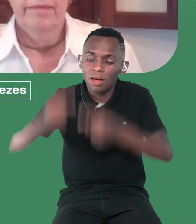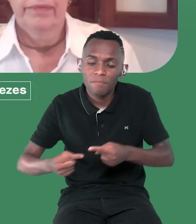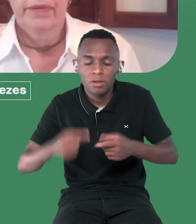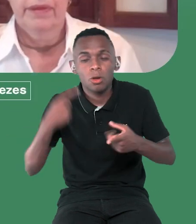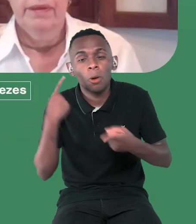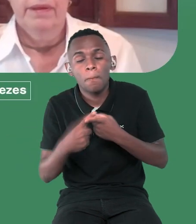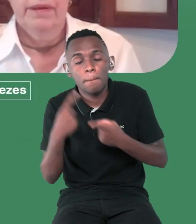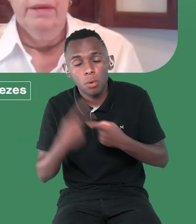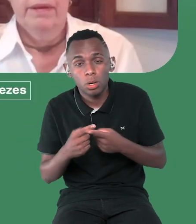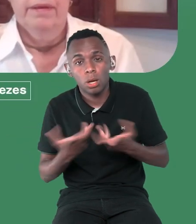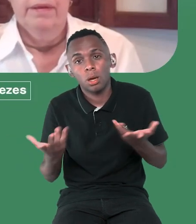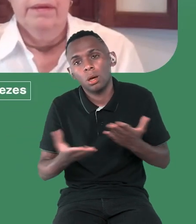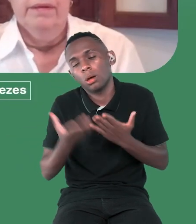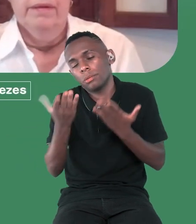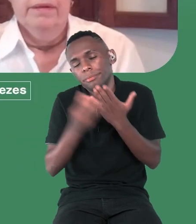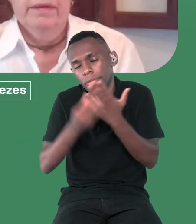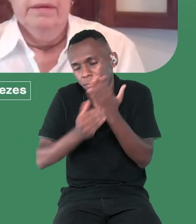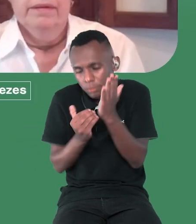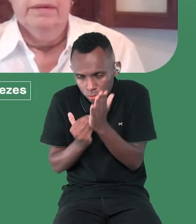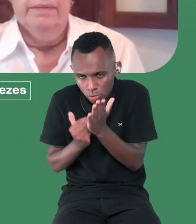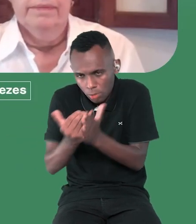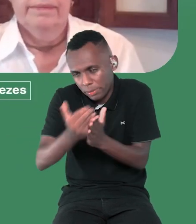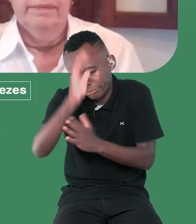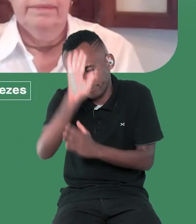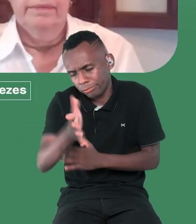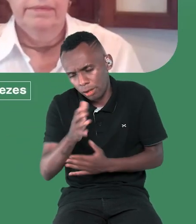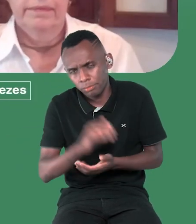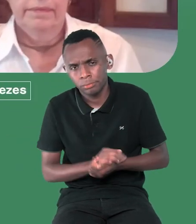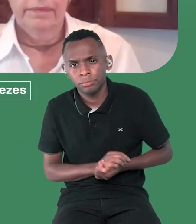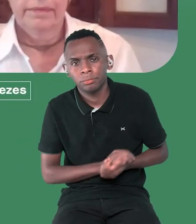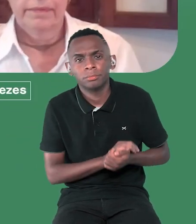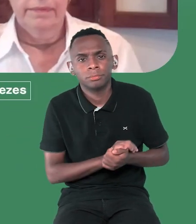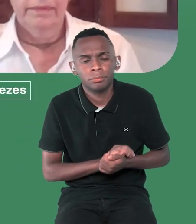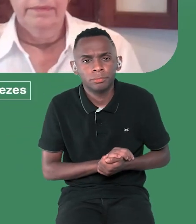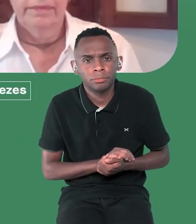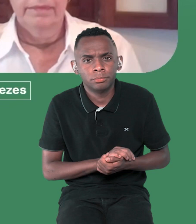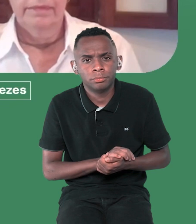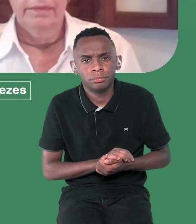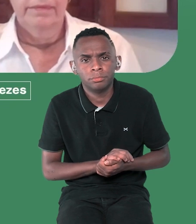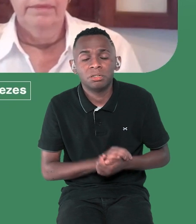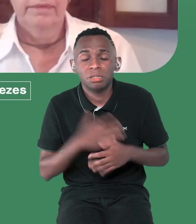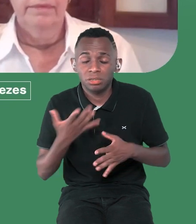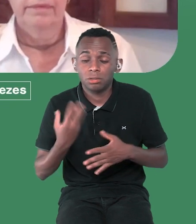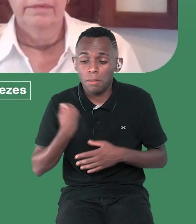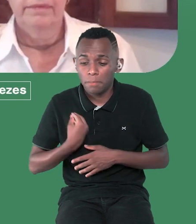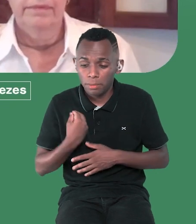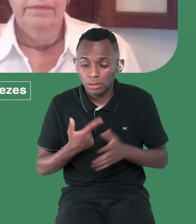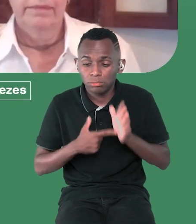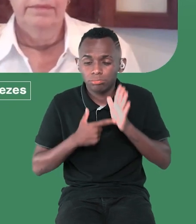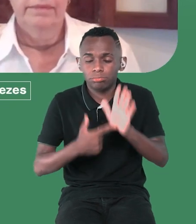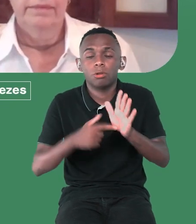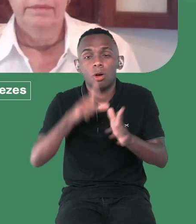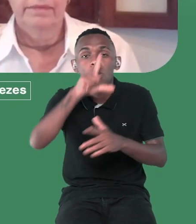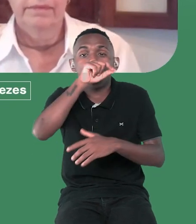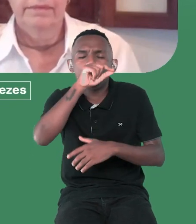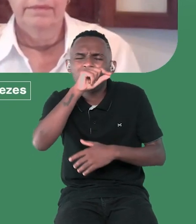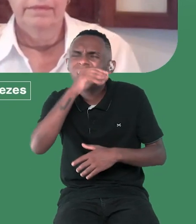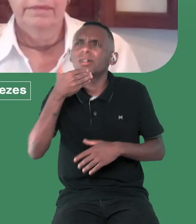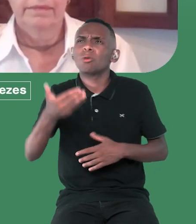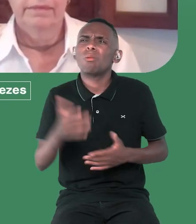uma vida, né? Mas que fica ali escondidinha. Então, no nosso caso, né?